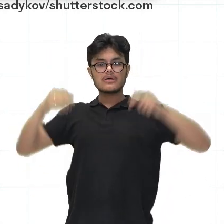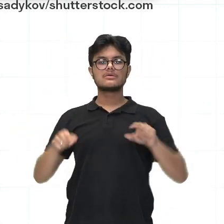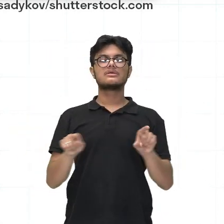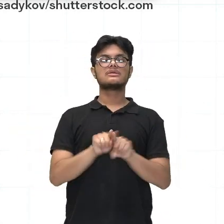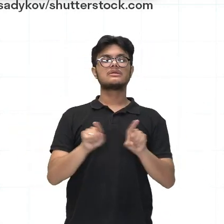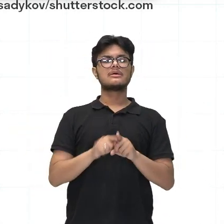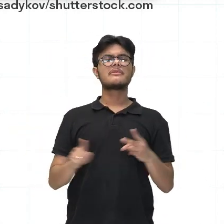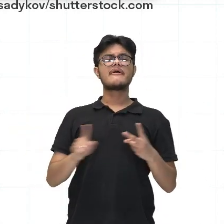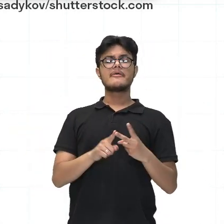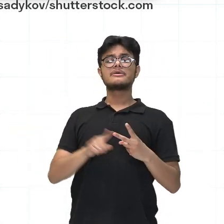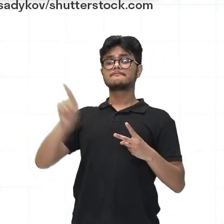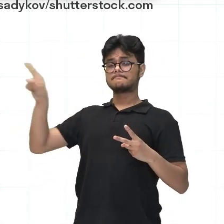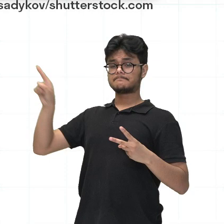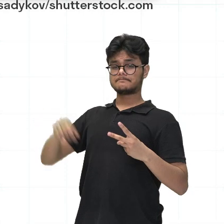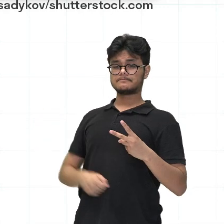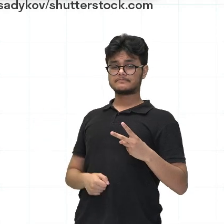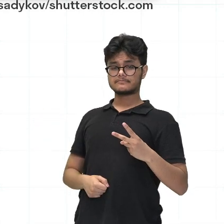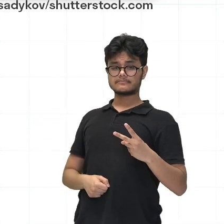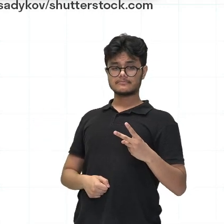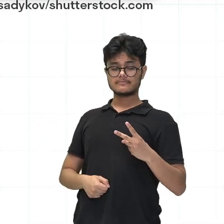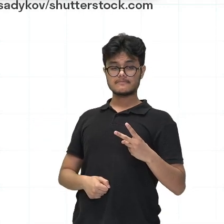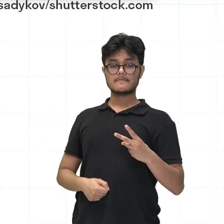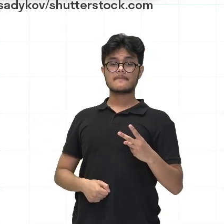filariose linfática